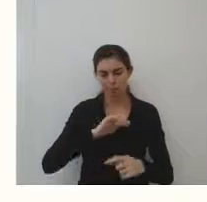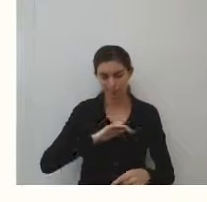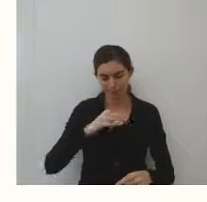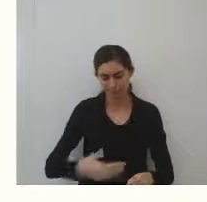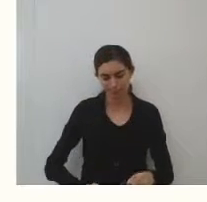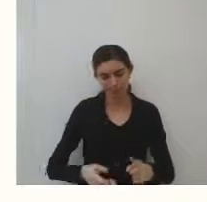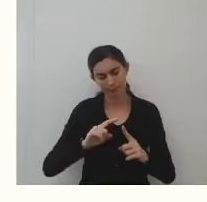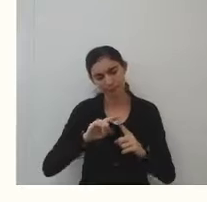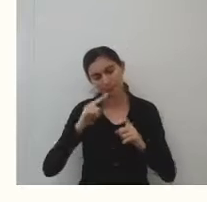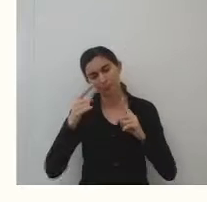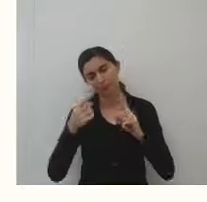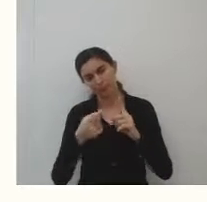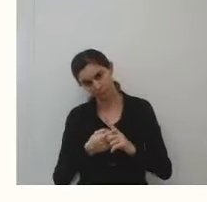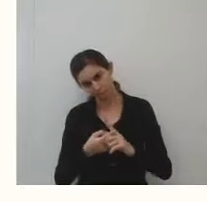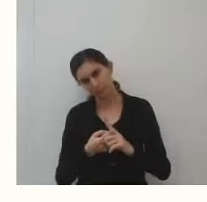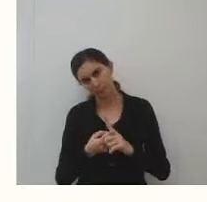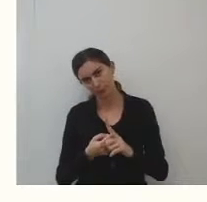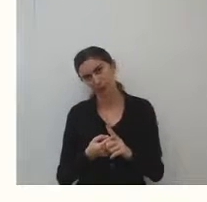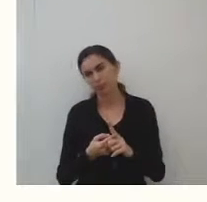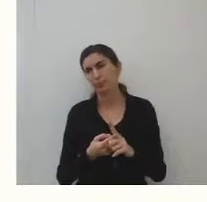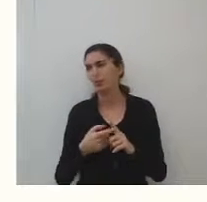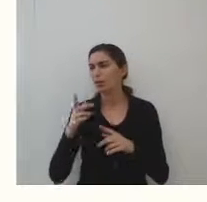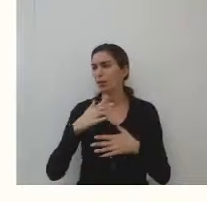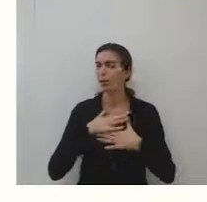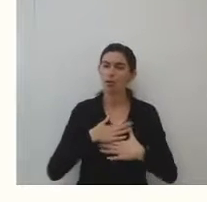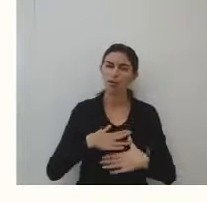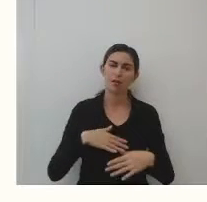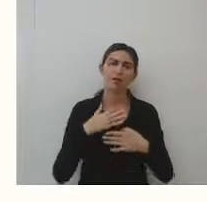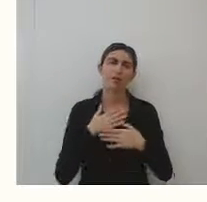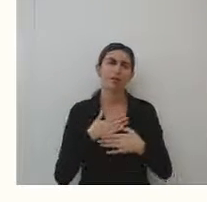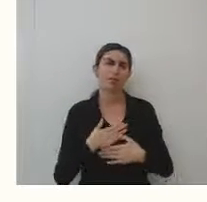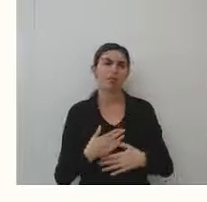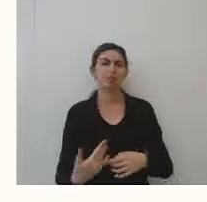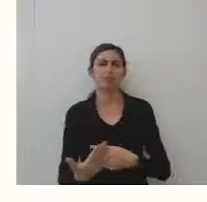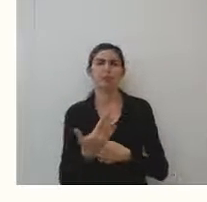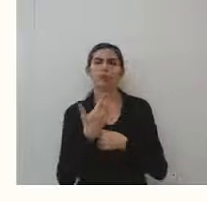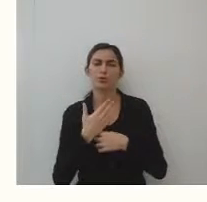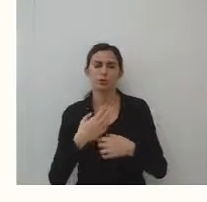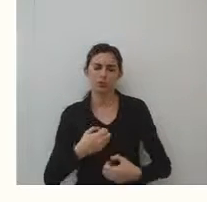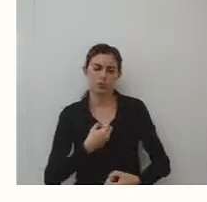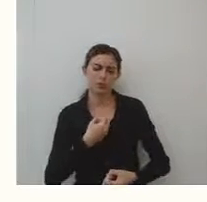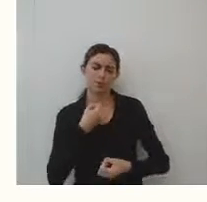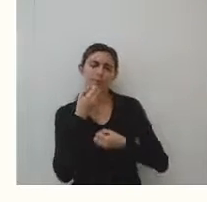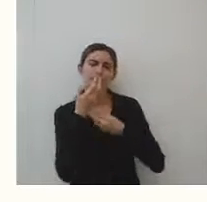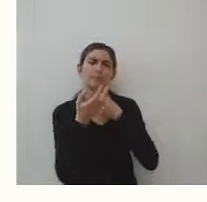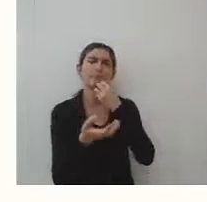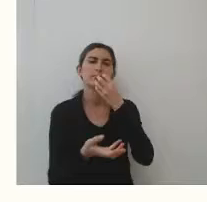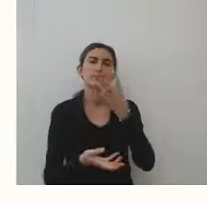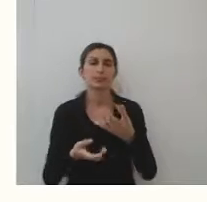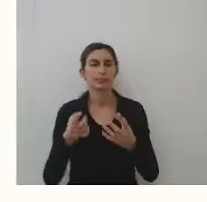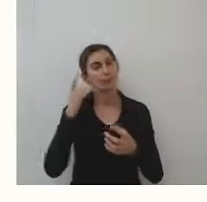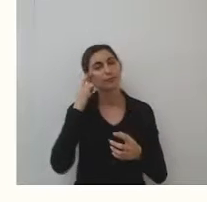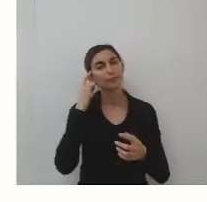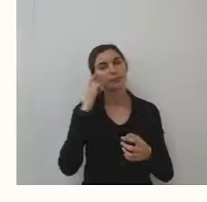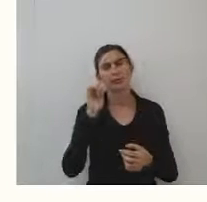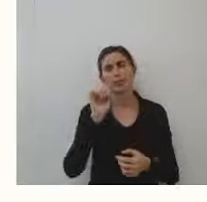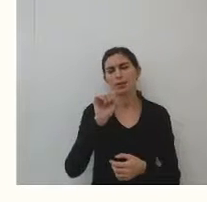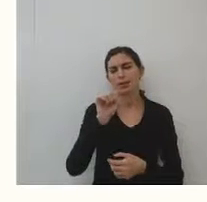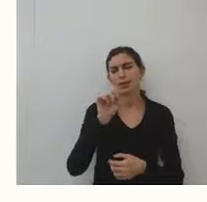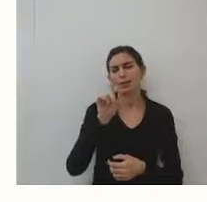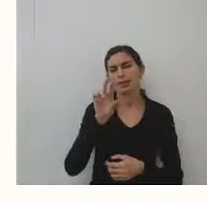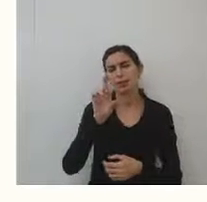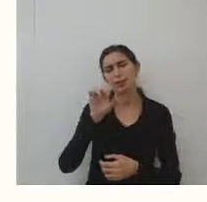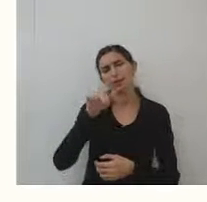grávidas. Então, acalma, ajuda a expressar as emoções e canaliza a